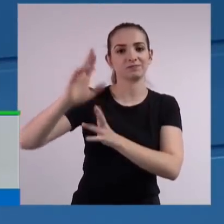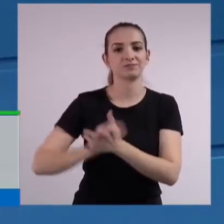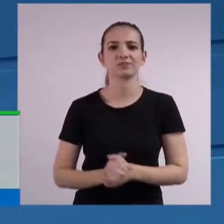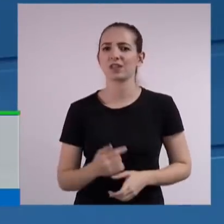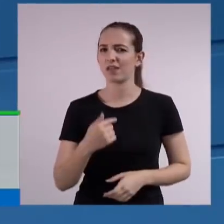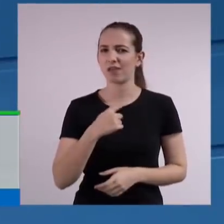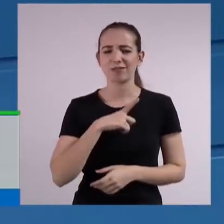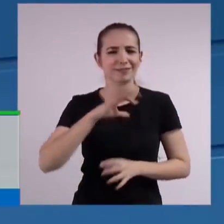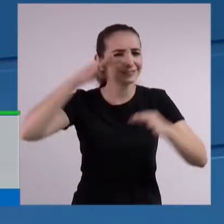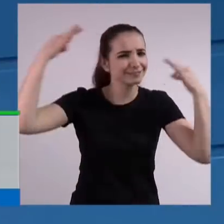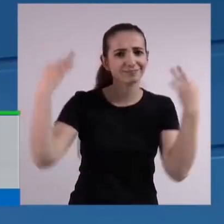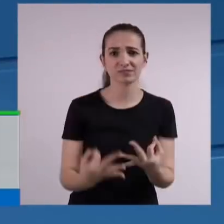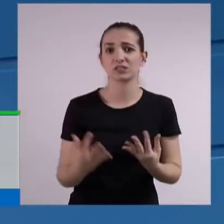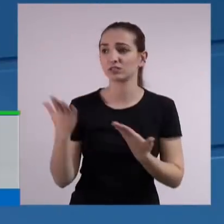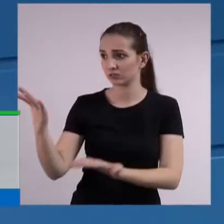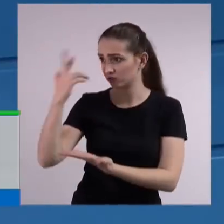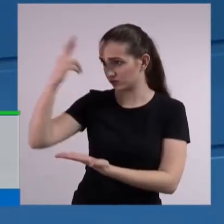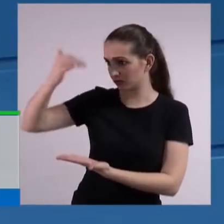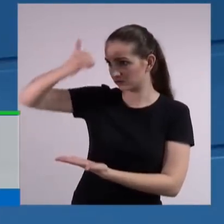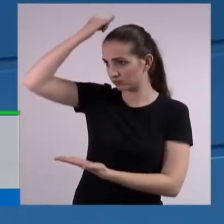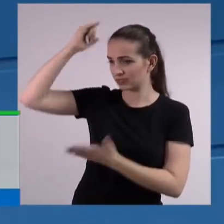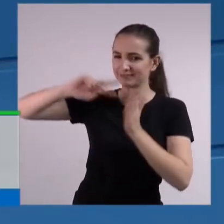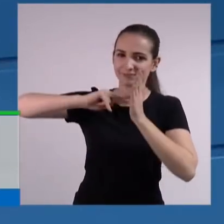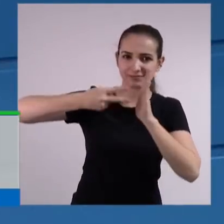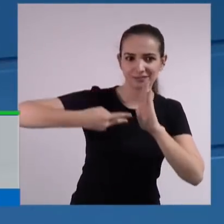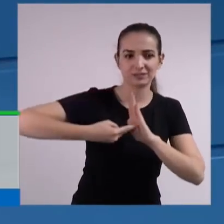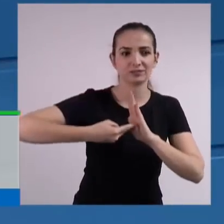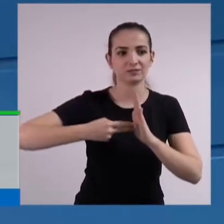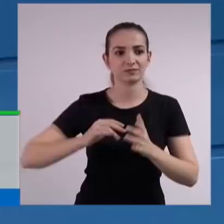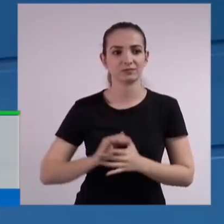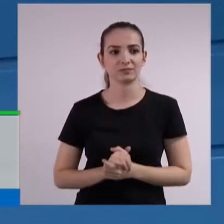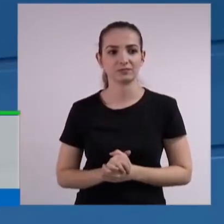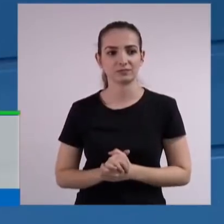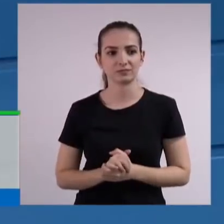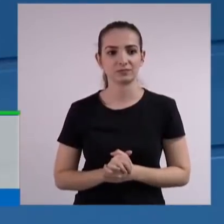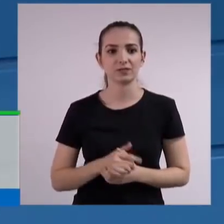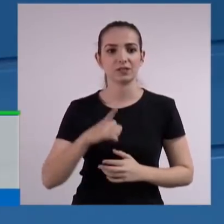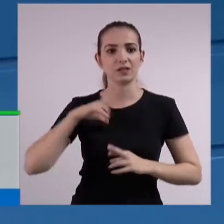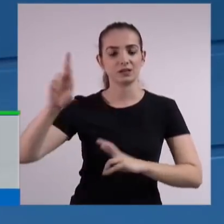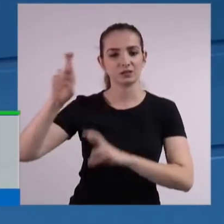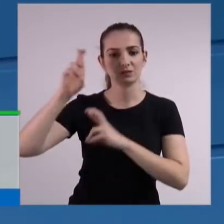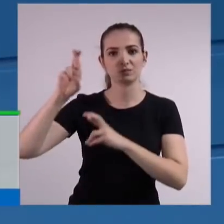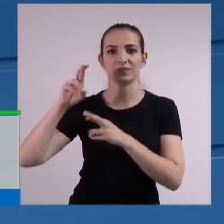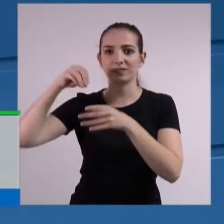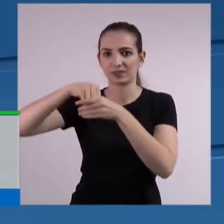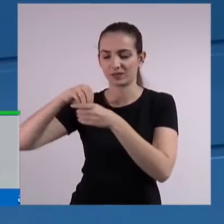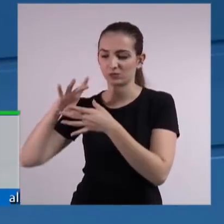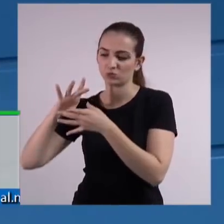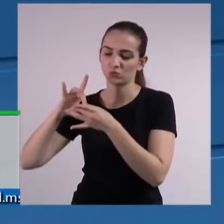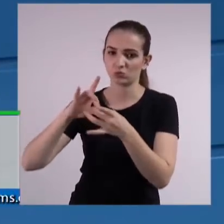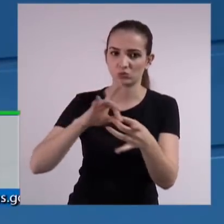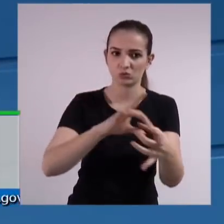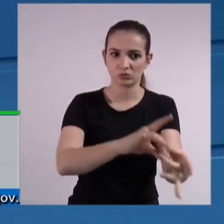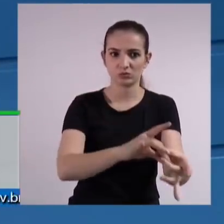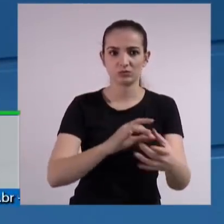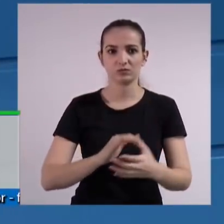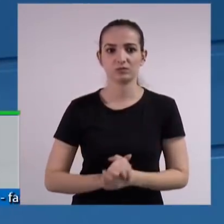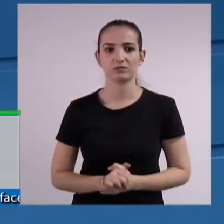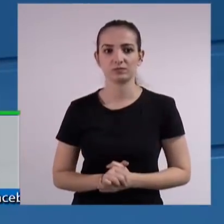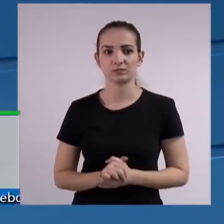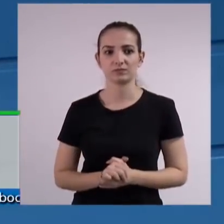eu não tenho dúvida de que Vossa Excelência significa, evidentemente, a esperança dentro do contexto